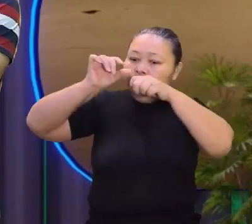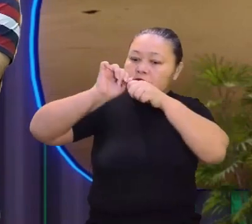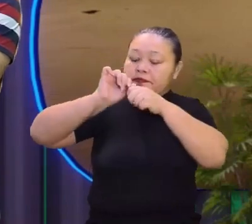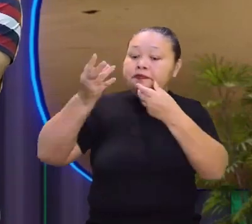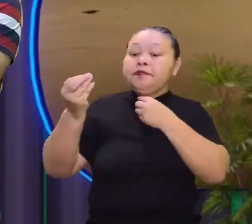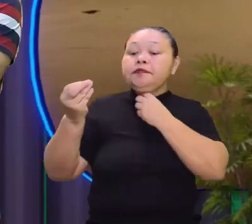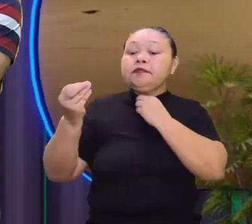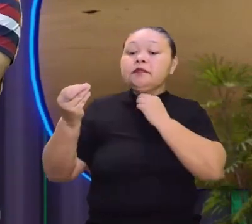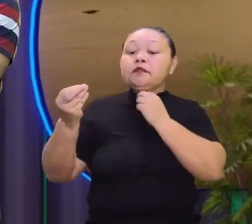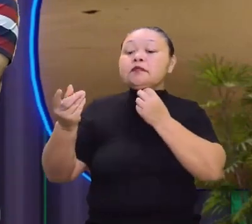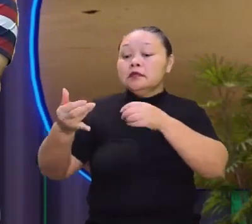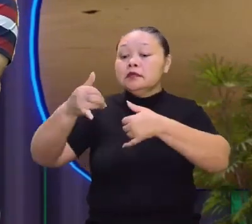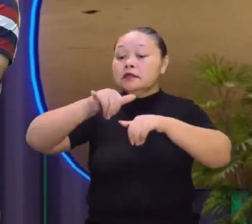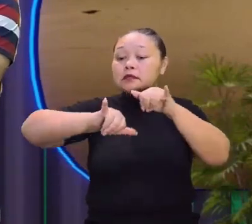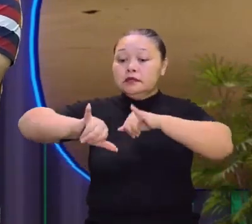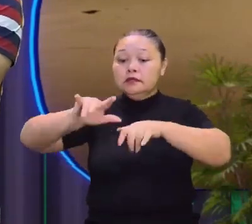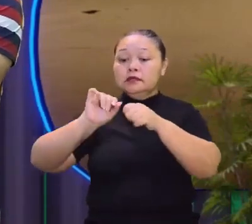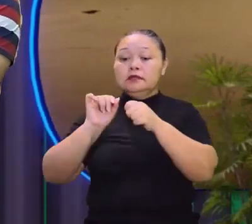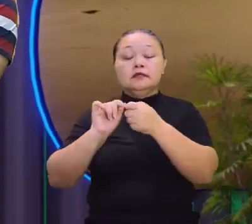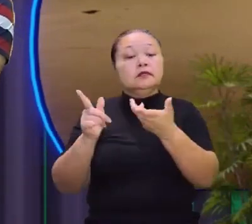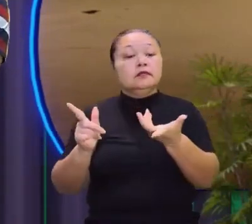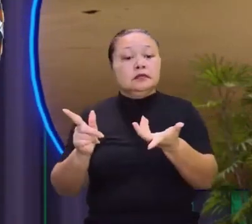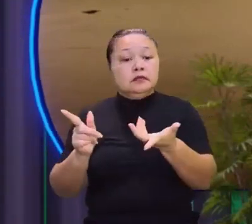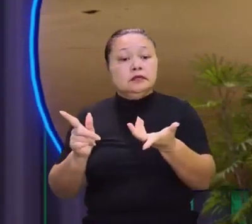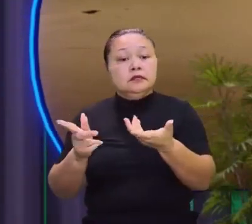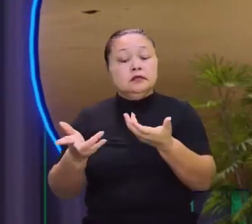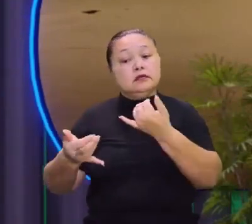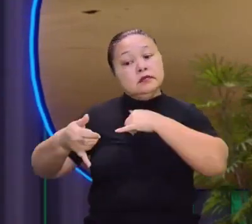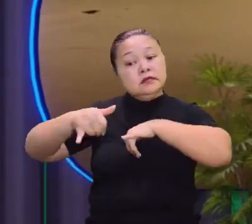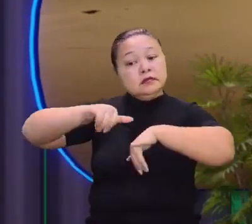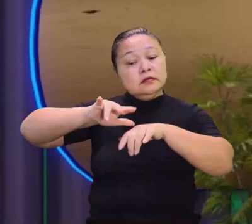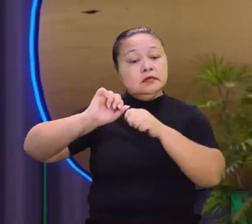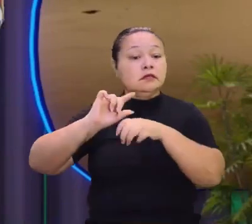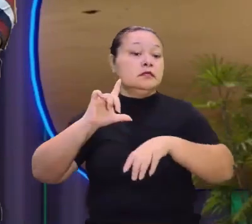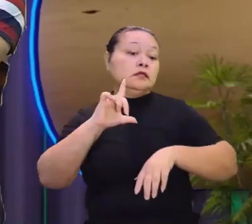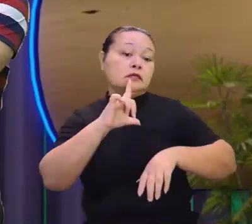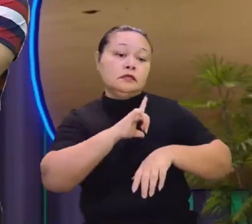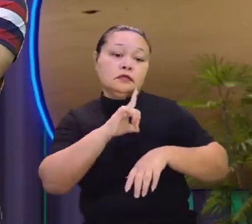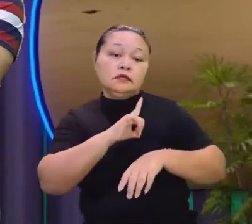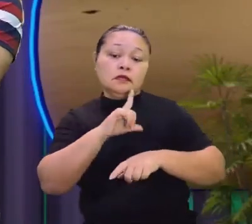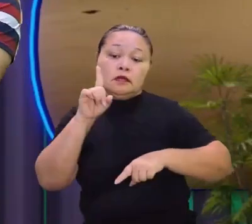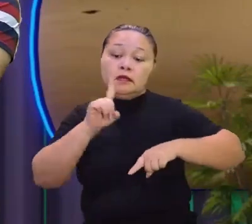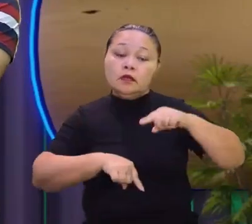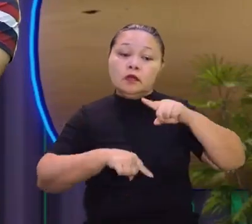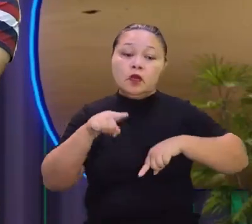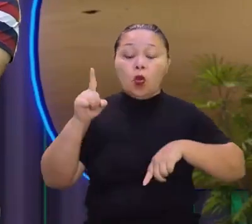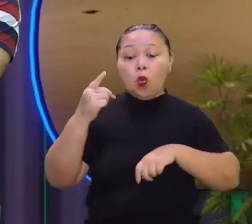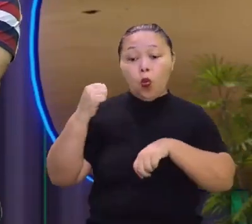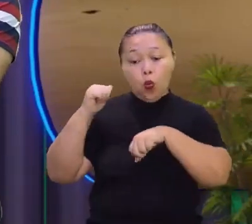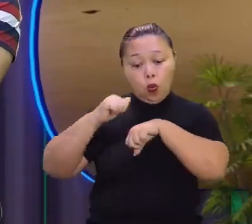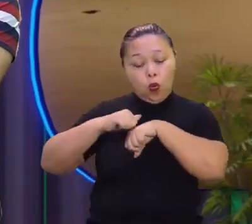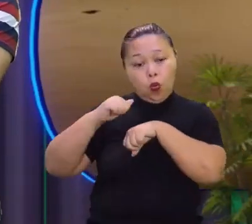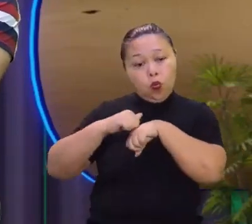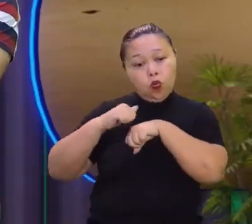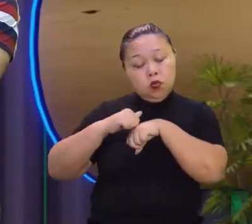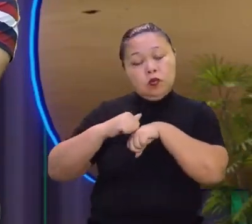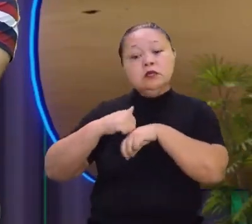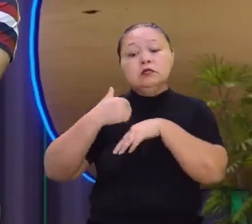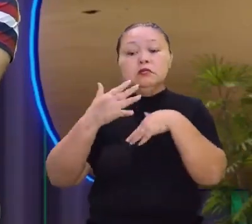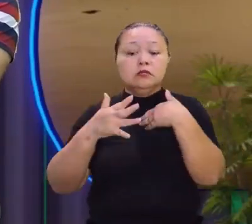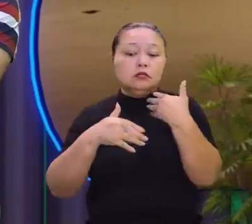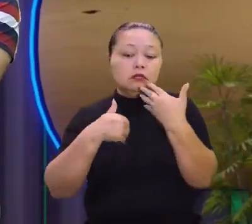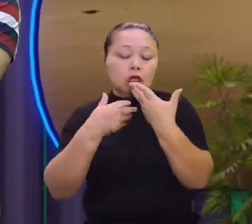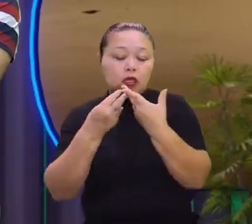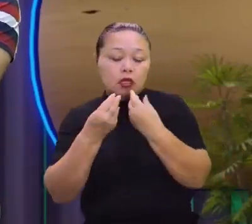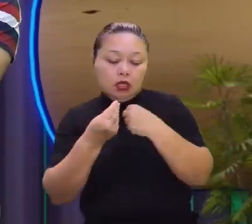uma composição química. Essa composição química em contato com o material rochoso vai levar esse